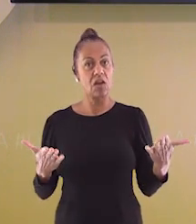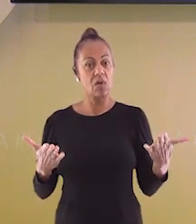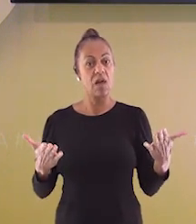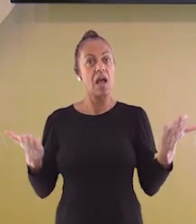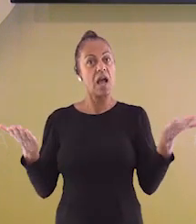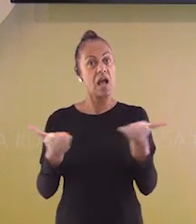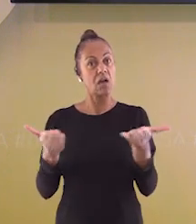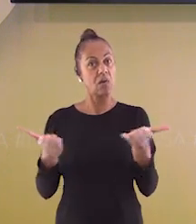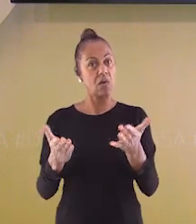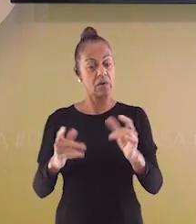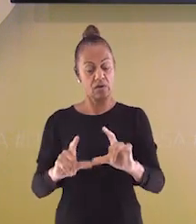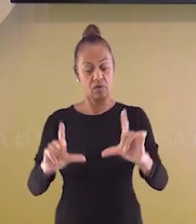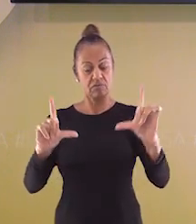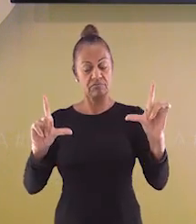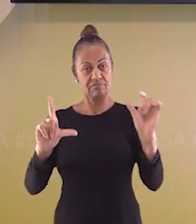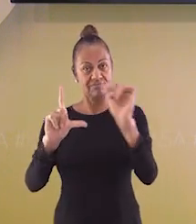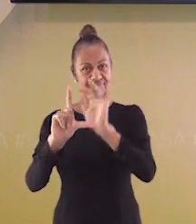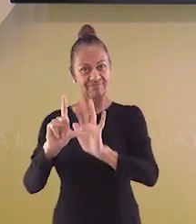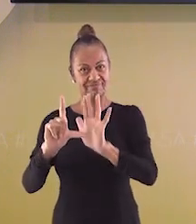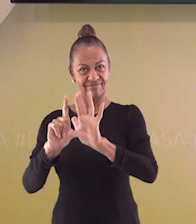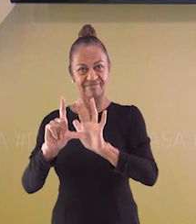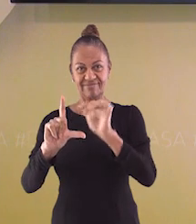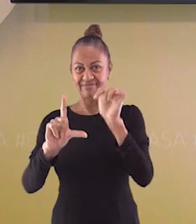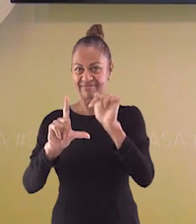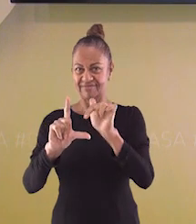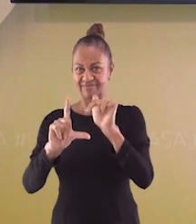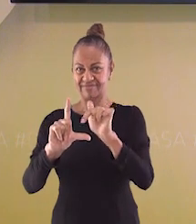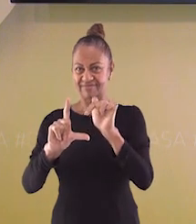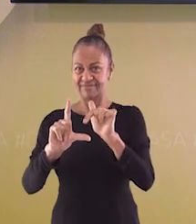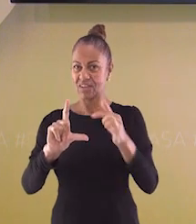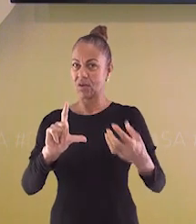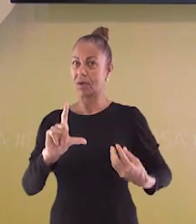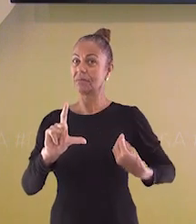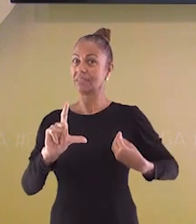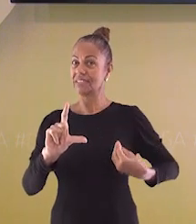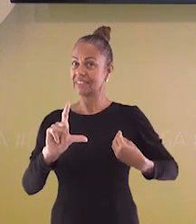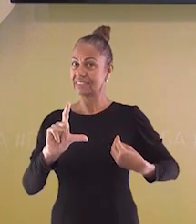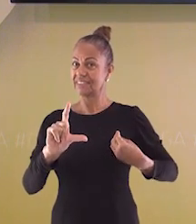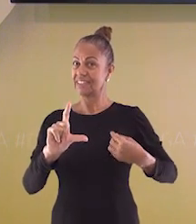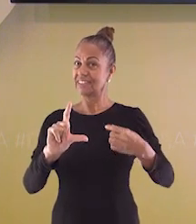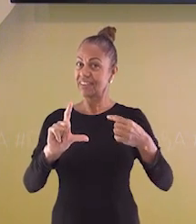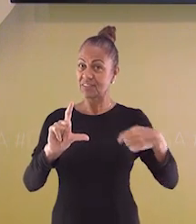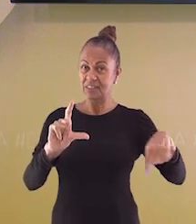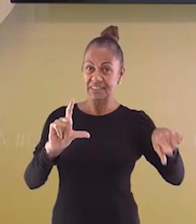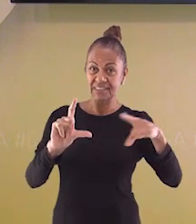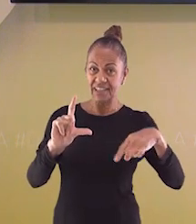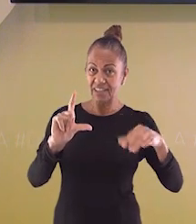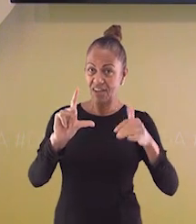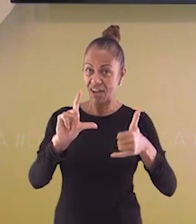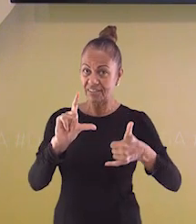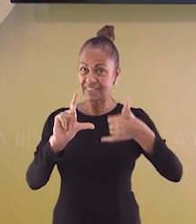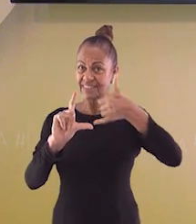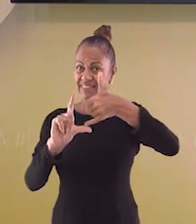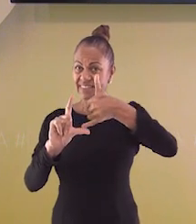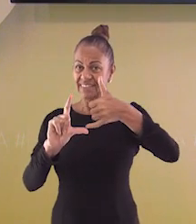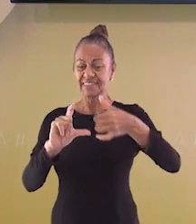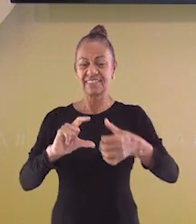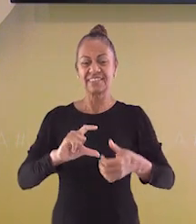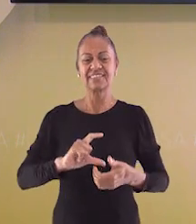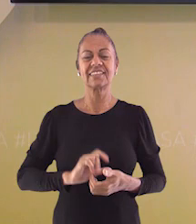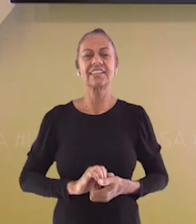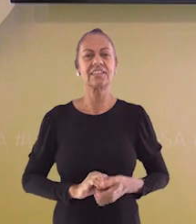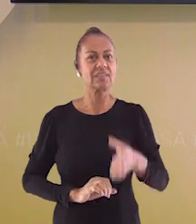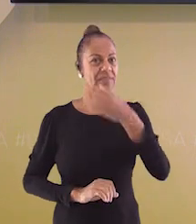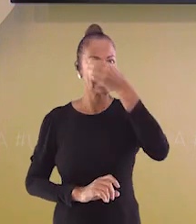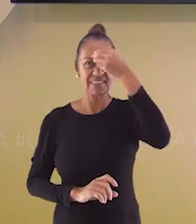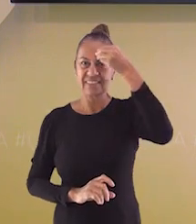olho no QR Code que está aqui, registrem a presença de vocês, tá? Celular apontado para ele, vai aparecer um botãozinho, você clica no botãozinho e registra a presença